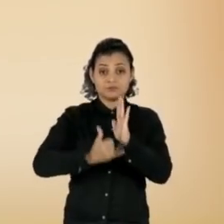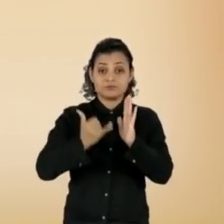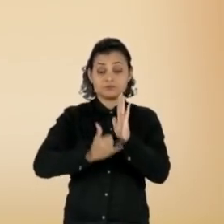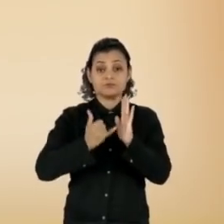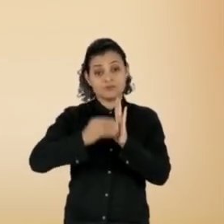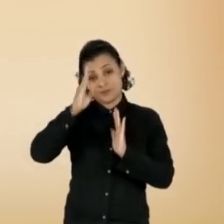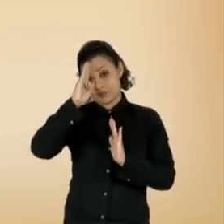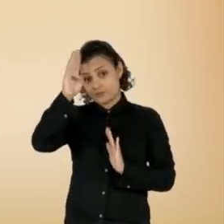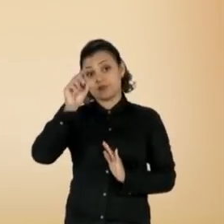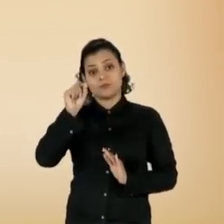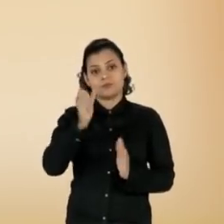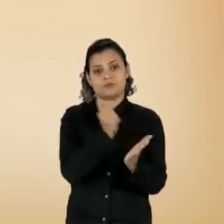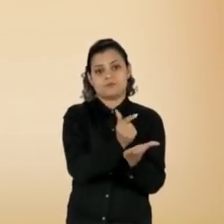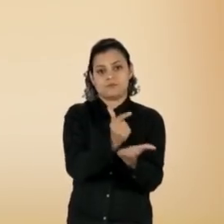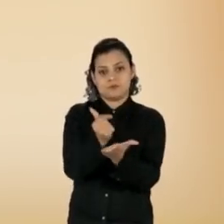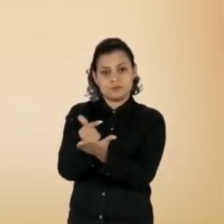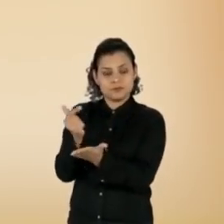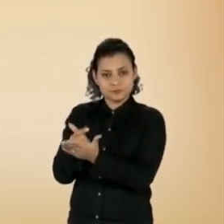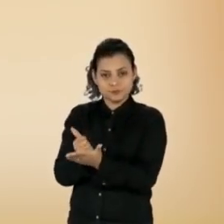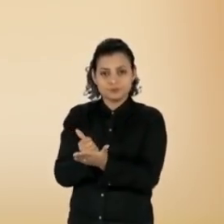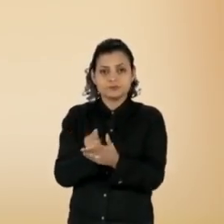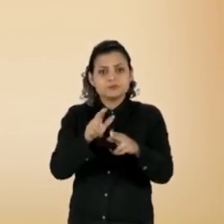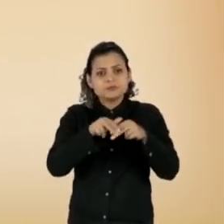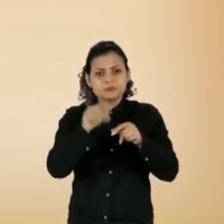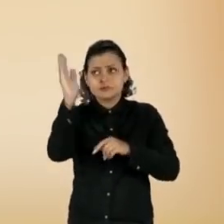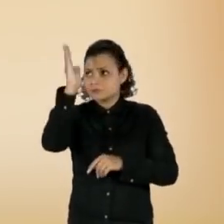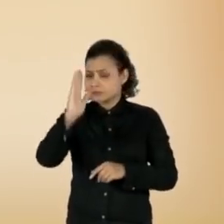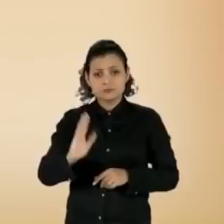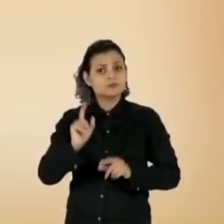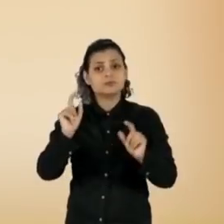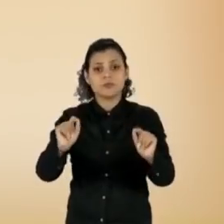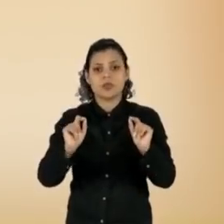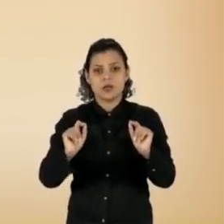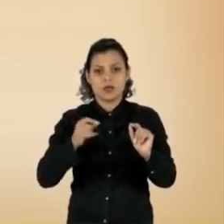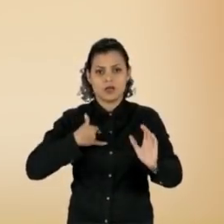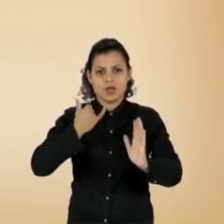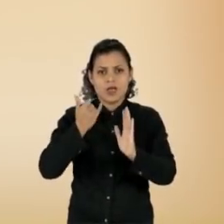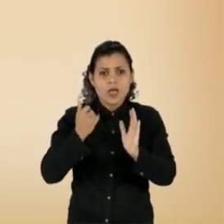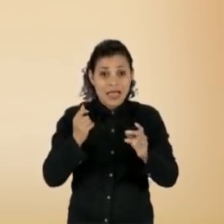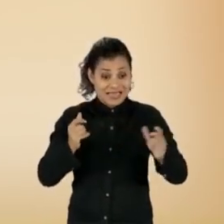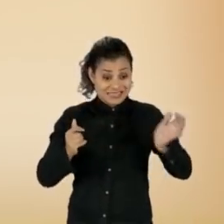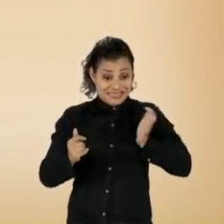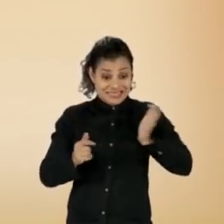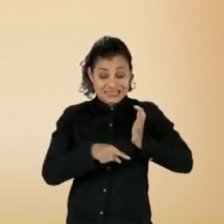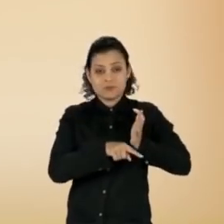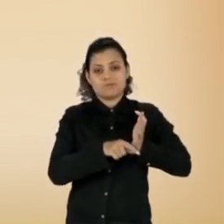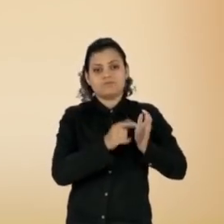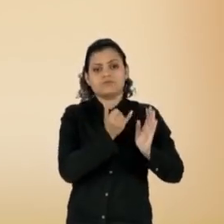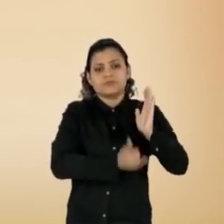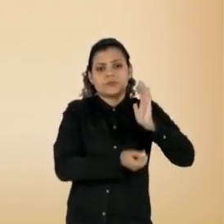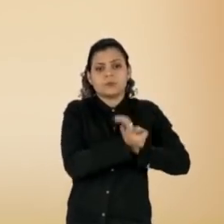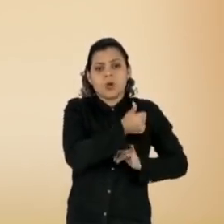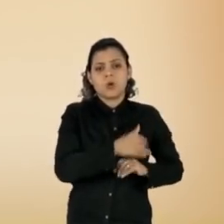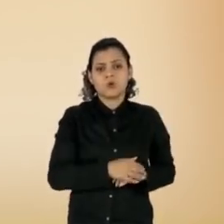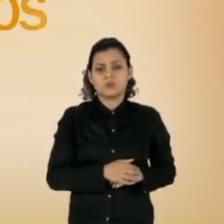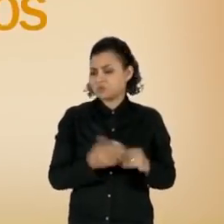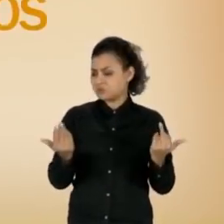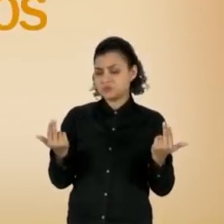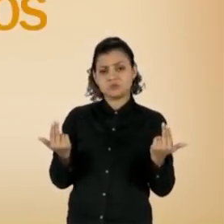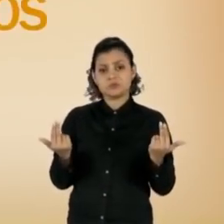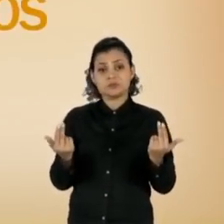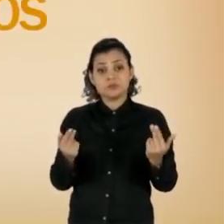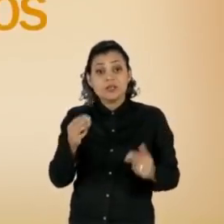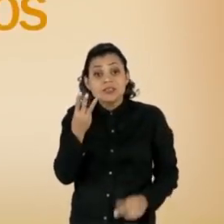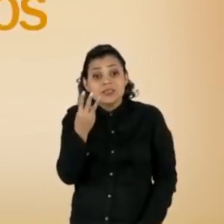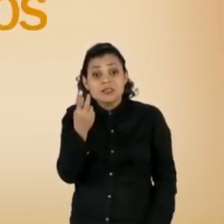baseada principalmente no consumo o brasil deixa de taxar quem ganha muito o imposto sobre altos salários aqui é